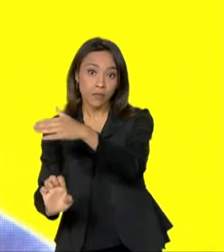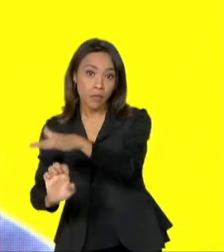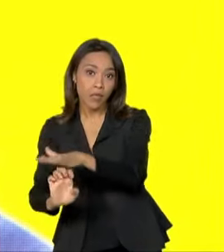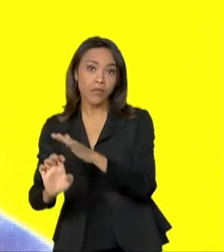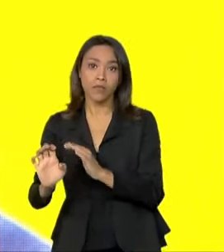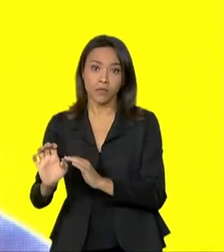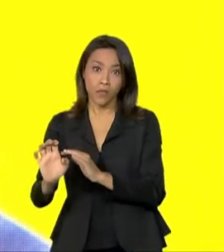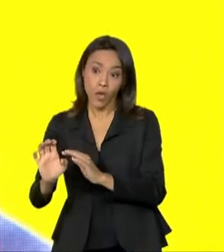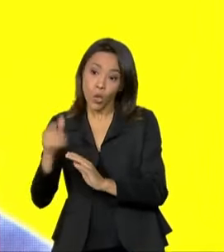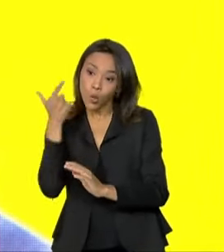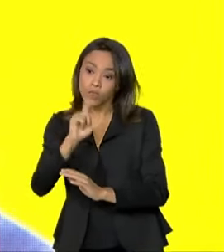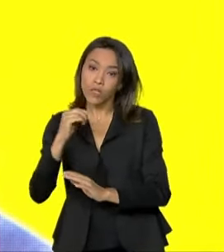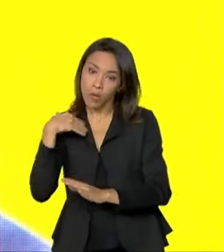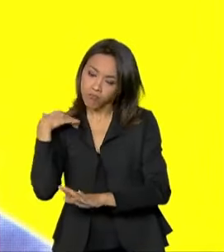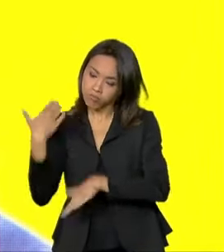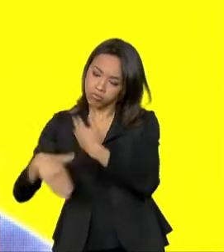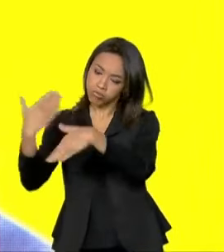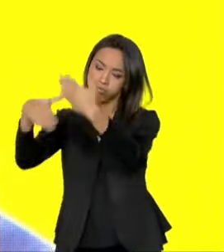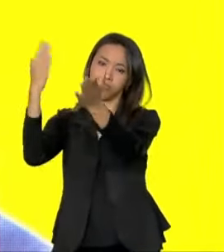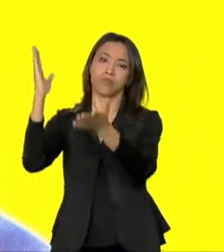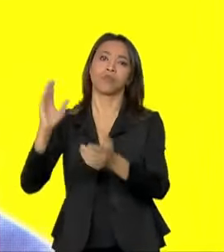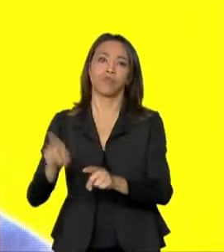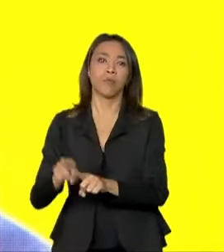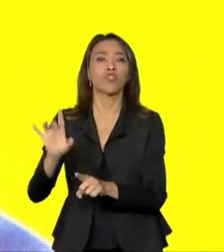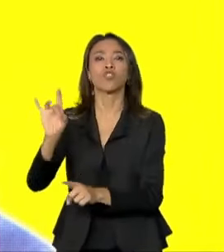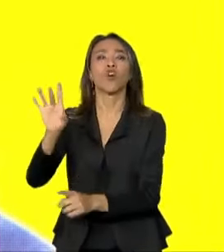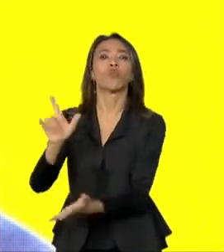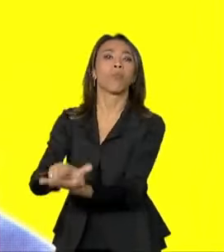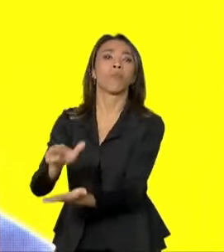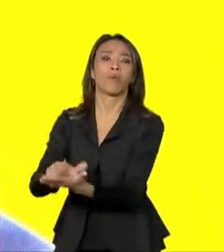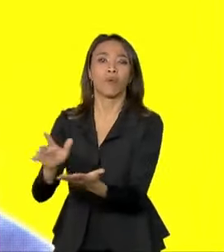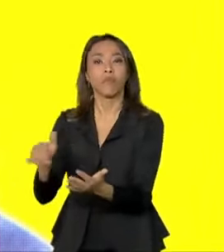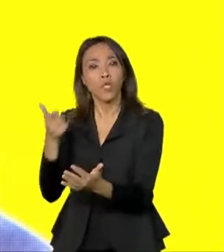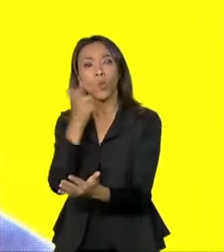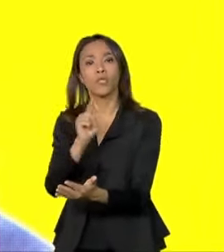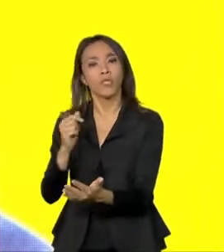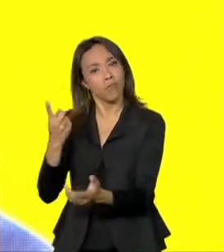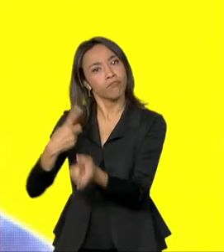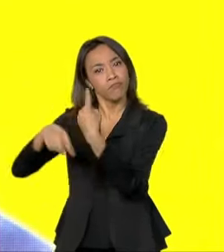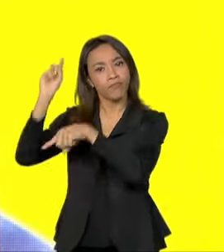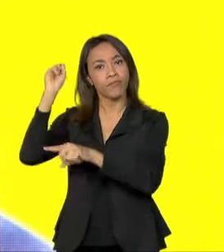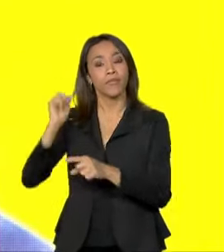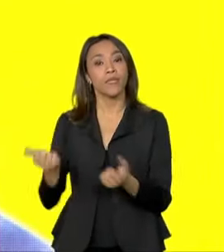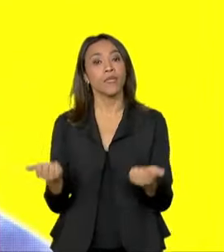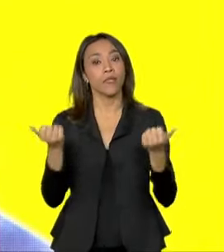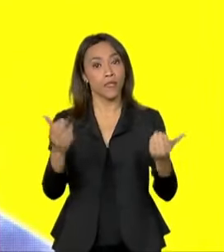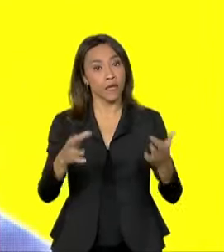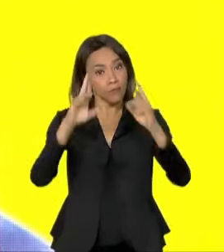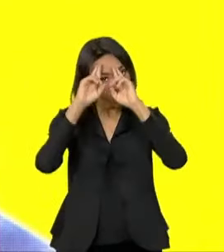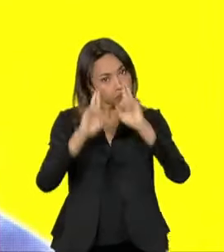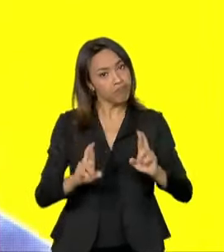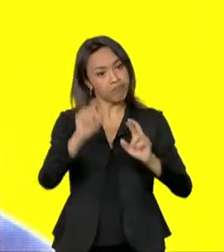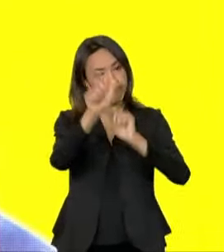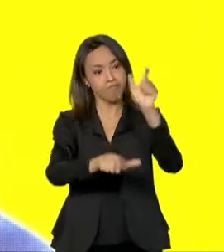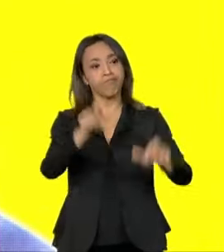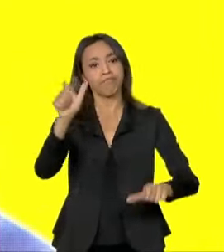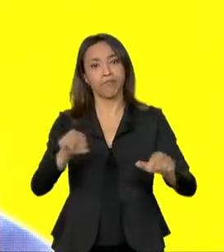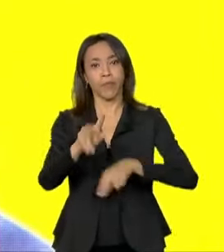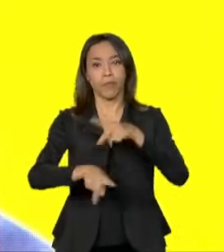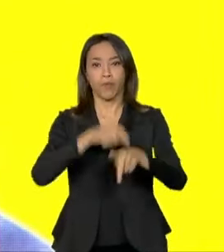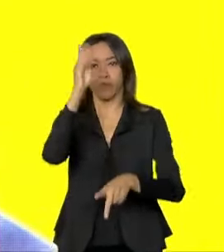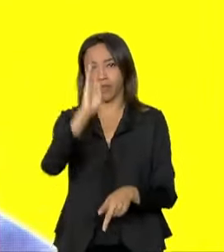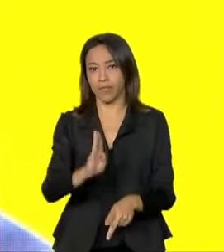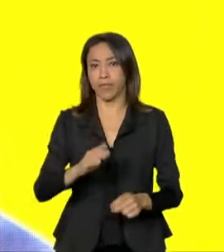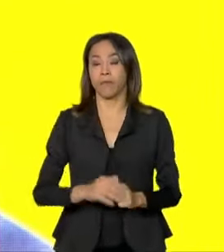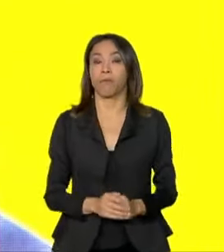renda, fazendo a economia girar e ajudando a dar dignidade aos brasileiros. O empreendedorismo transforma vidas